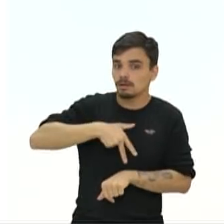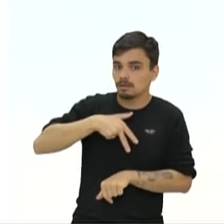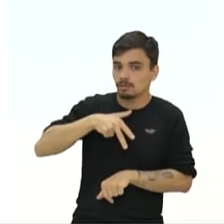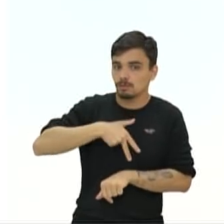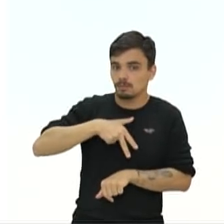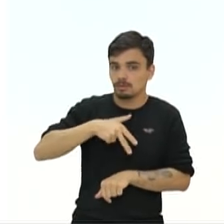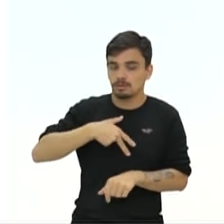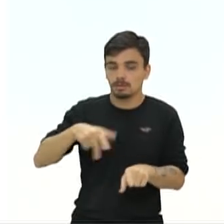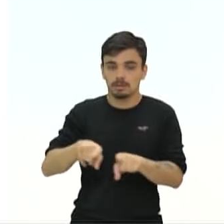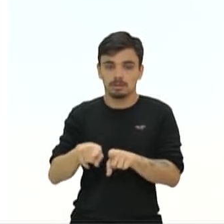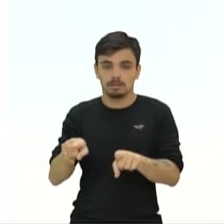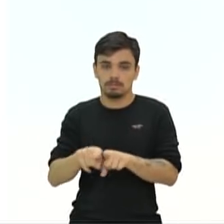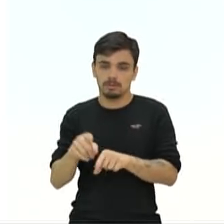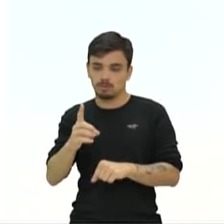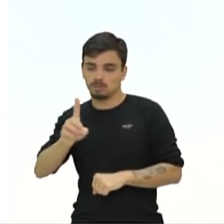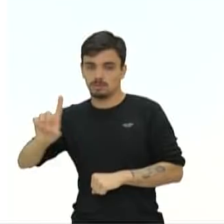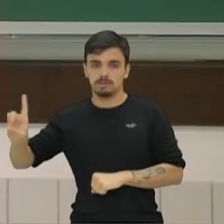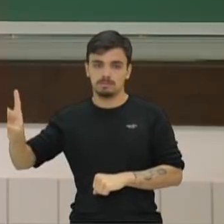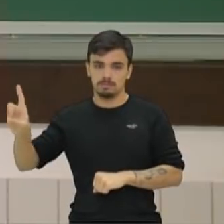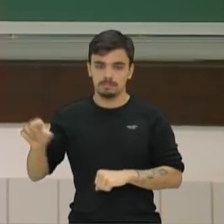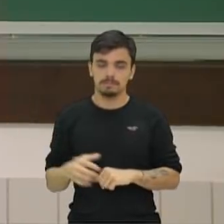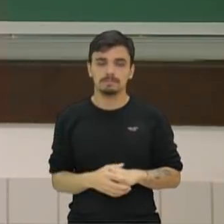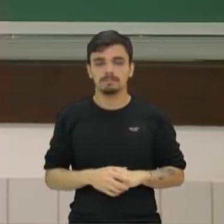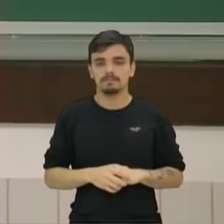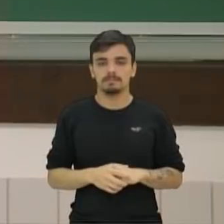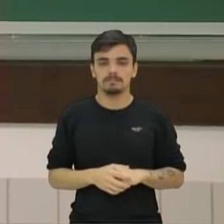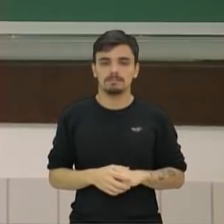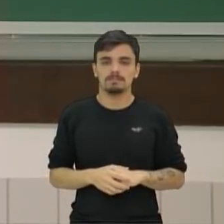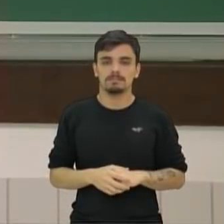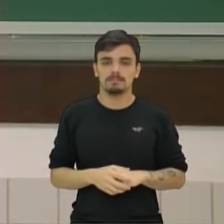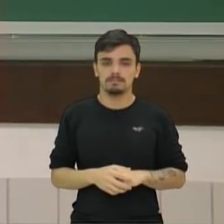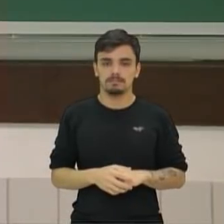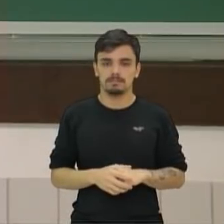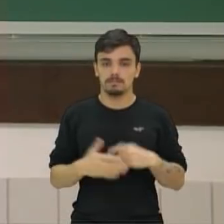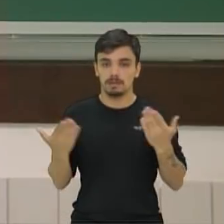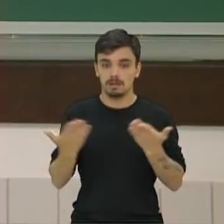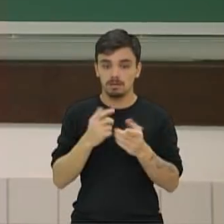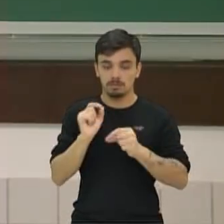antropocentrismo e o individualismo. Então, vamos lá,